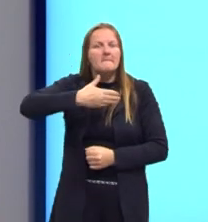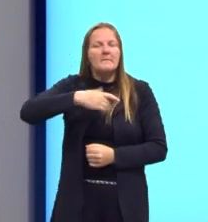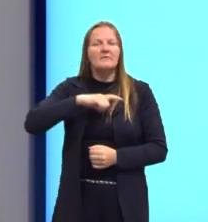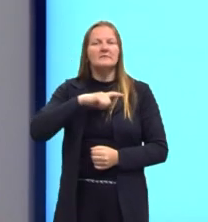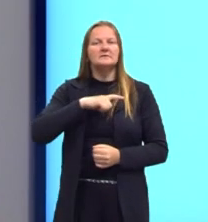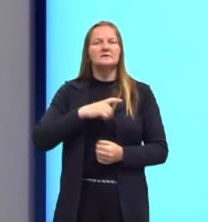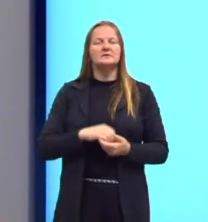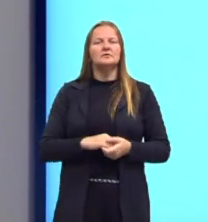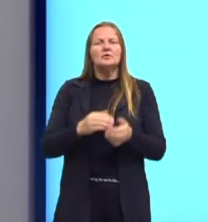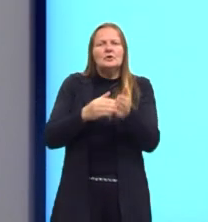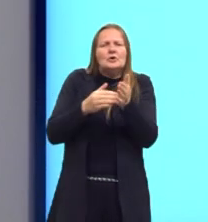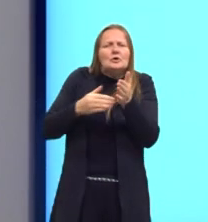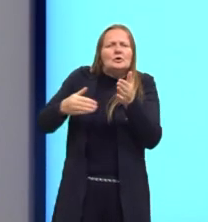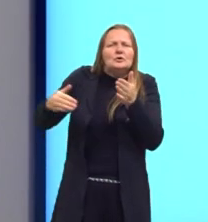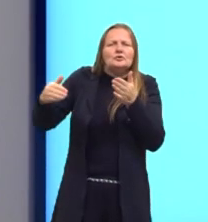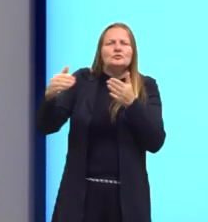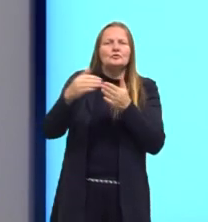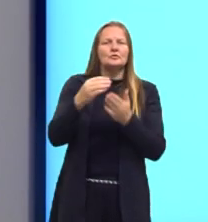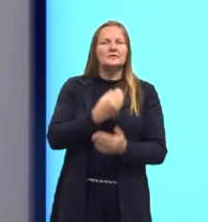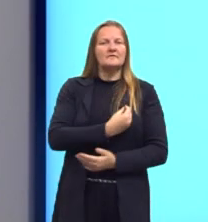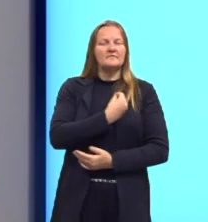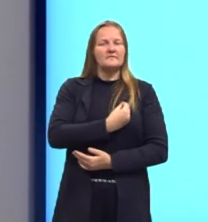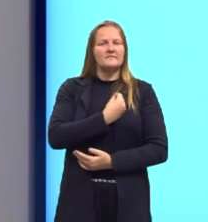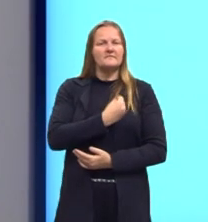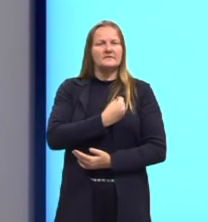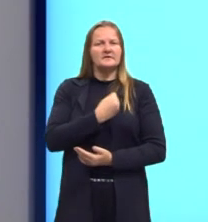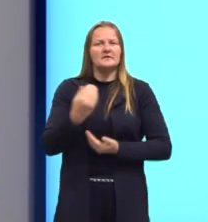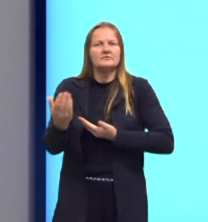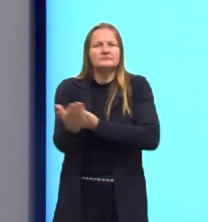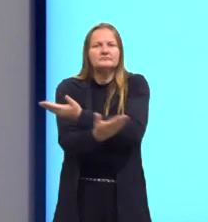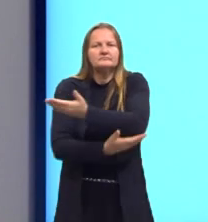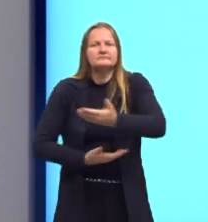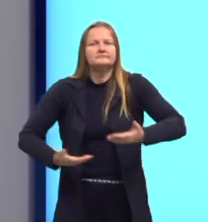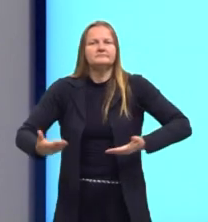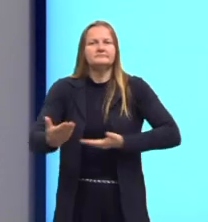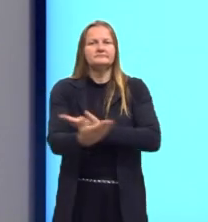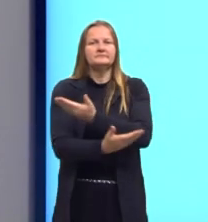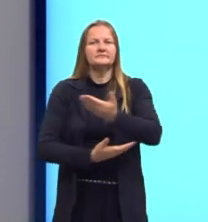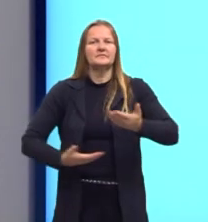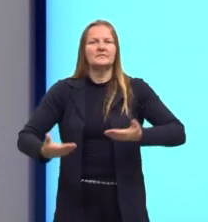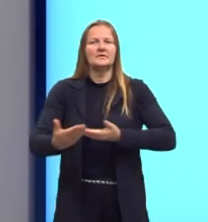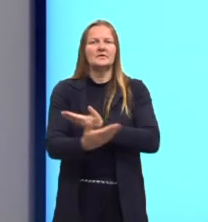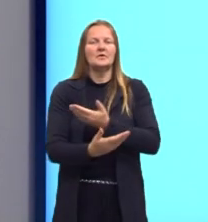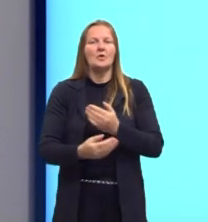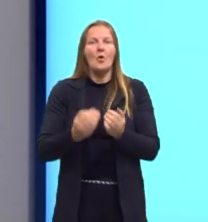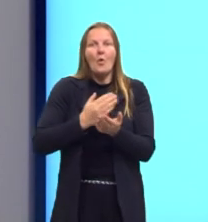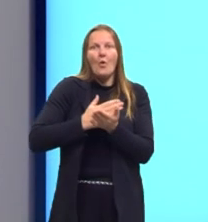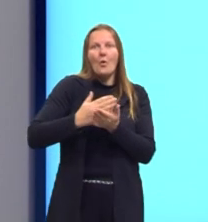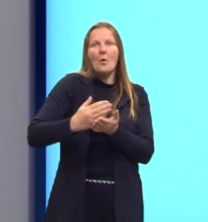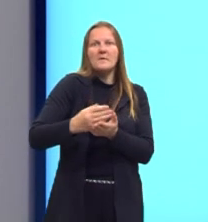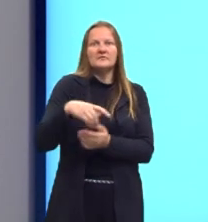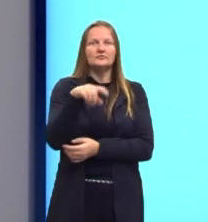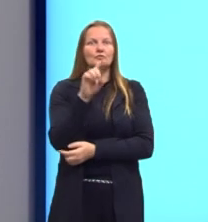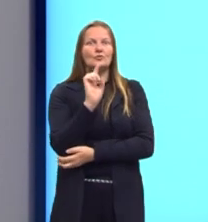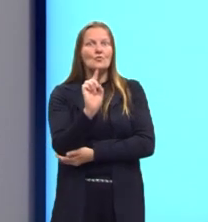de que toda a vida compartilha de uma origem única olha que legal tá